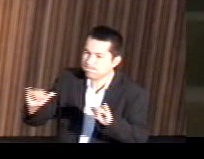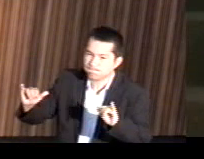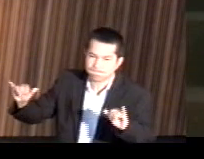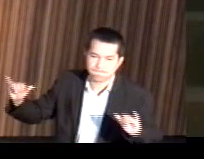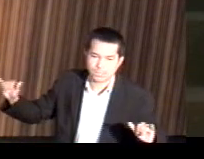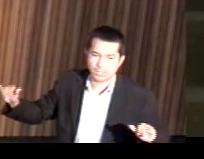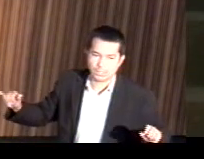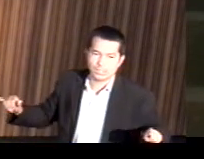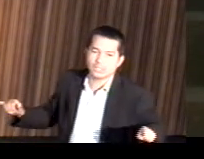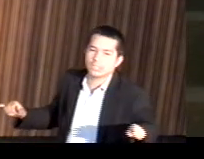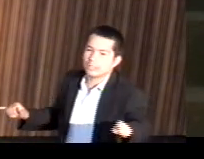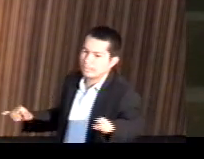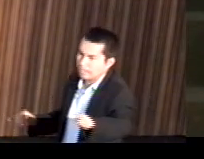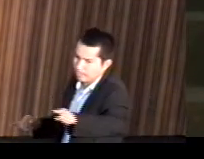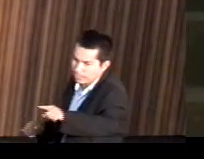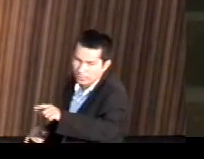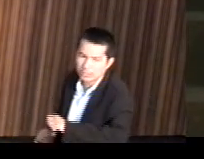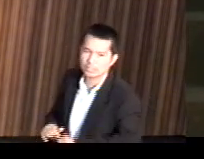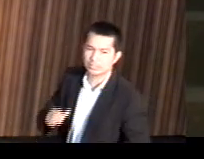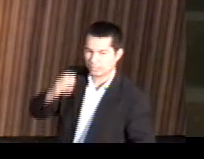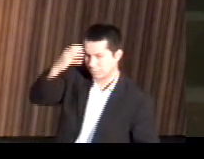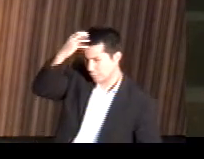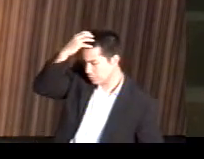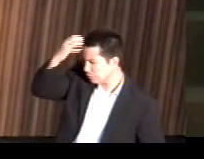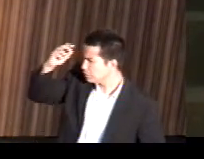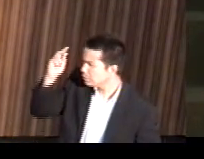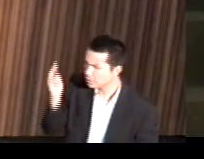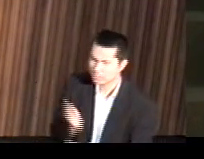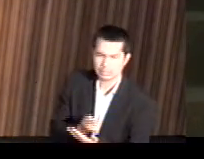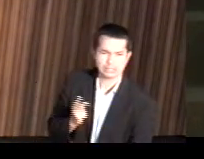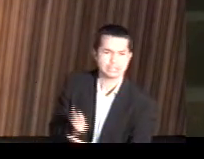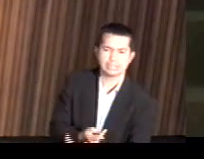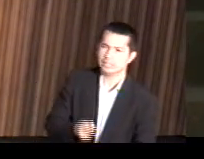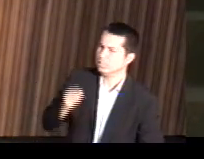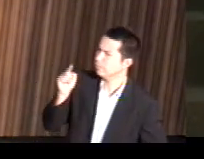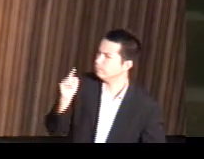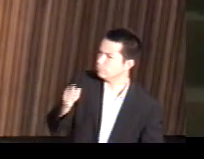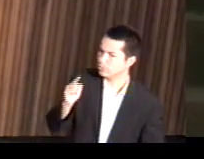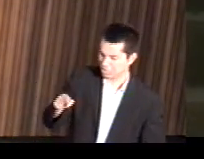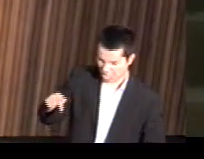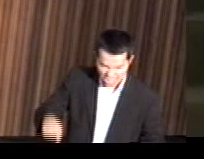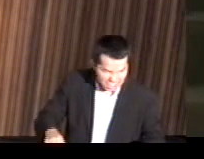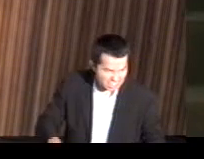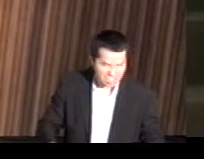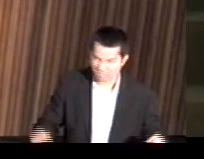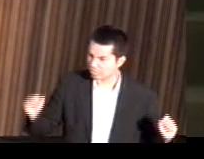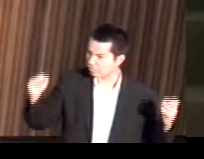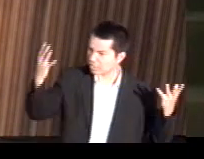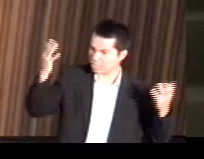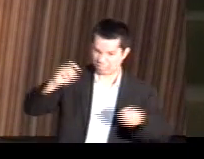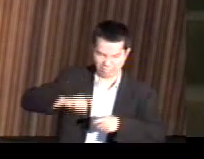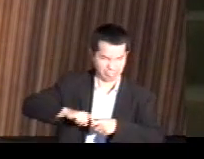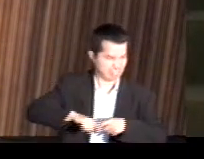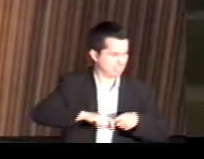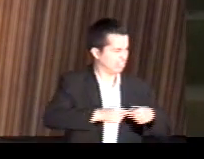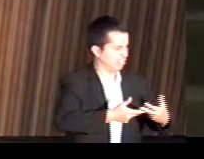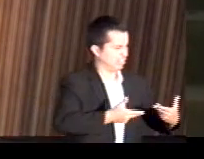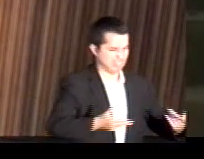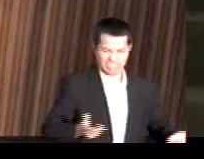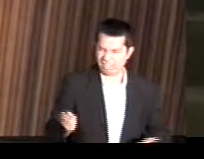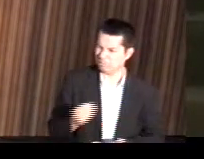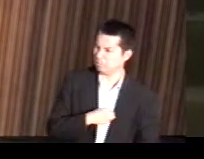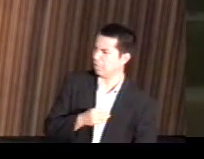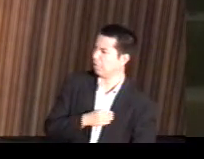pesado na balança, achado em falta, e o seu reino foi tirado das suas mãos. O que aquele texto